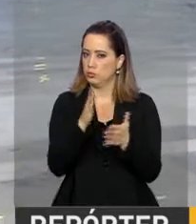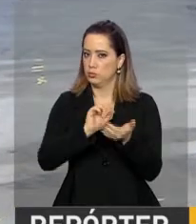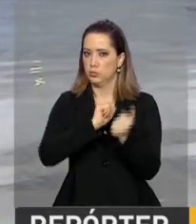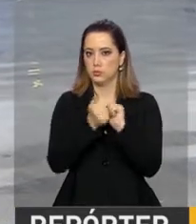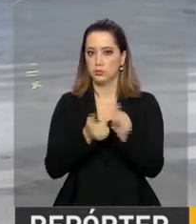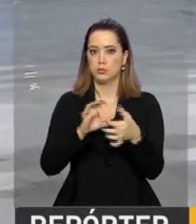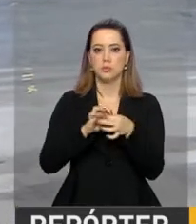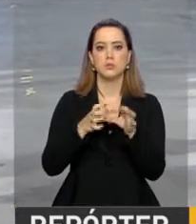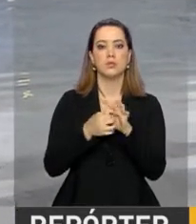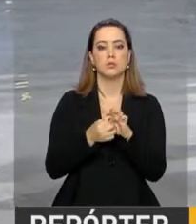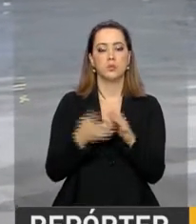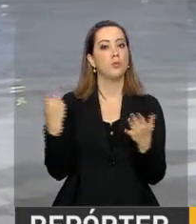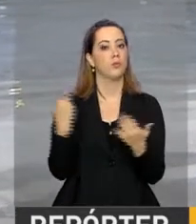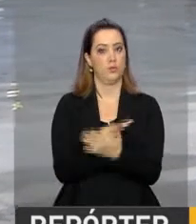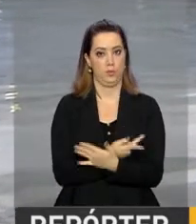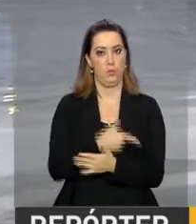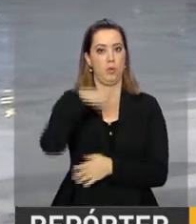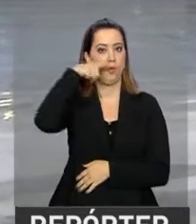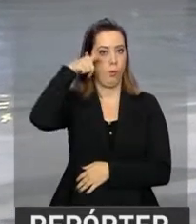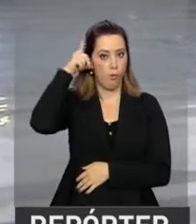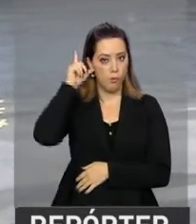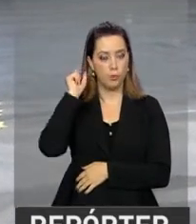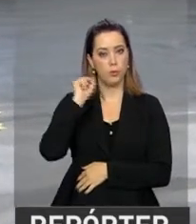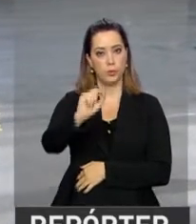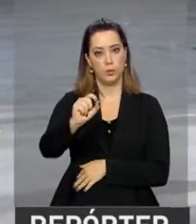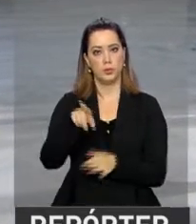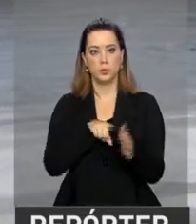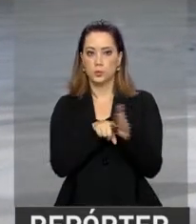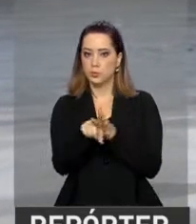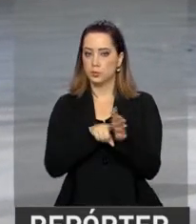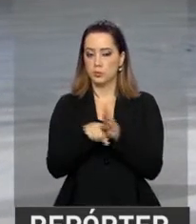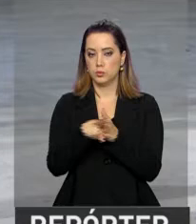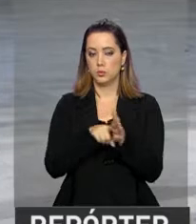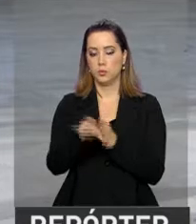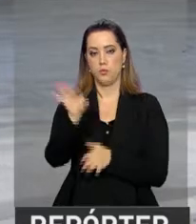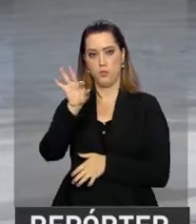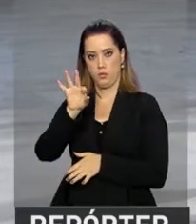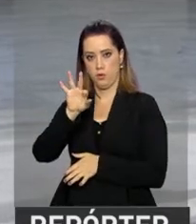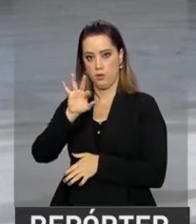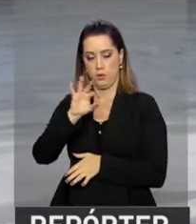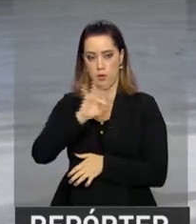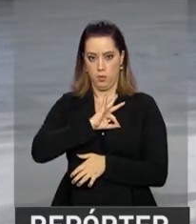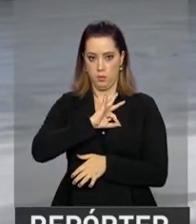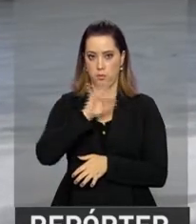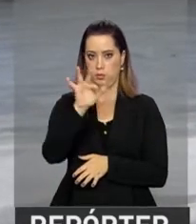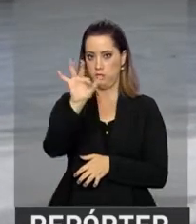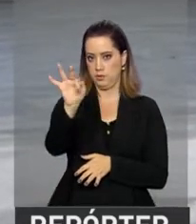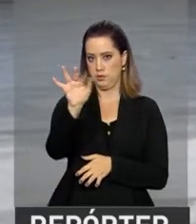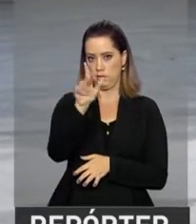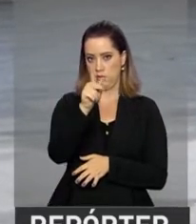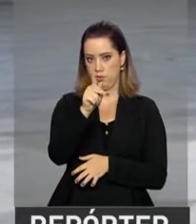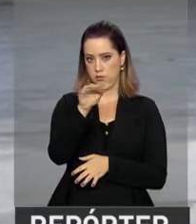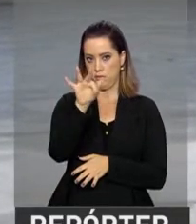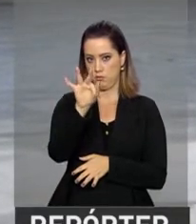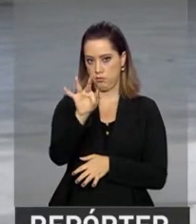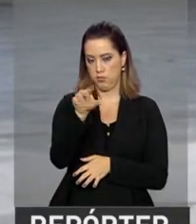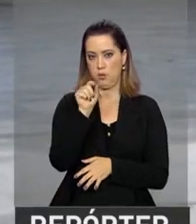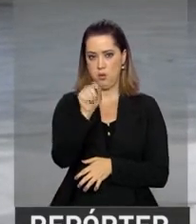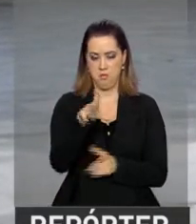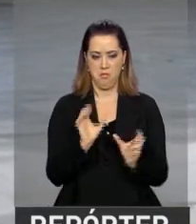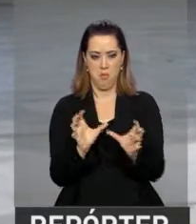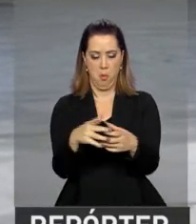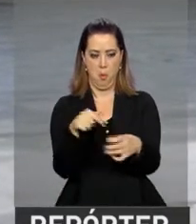foi realizada ontem, como você falou, em uma operação deflagrada pela Polícia Federal. Os envolvidos participavam de um